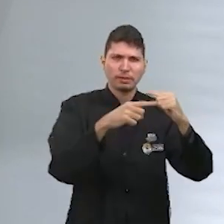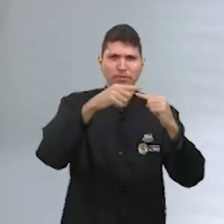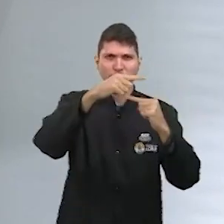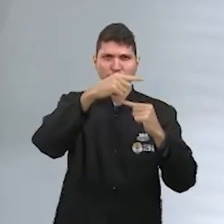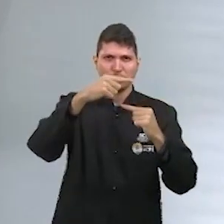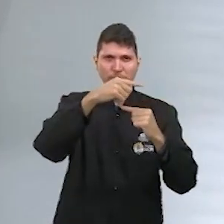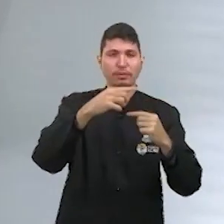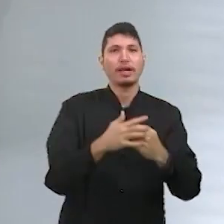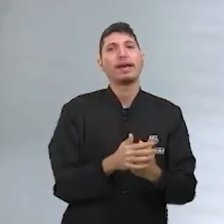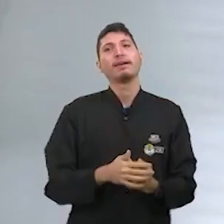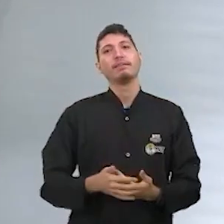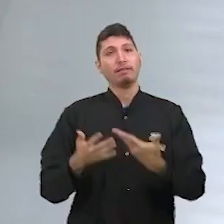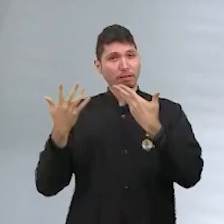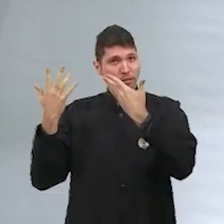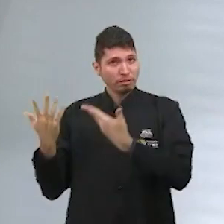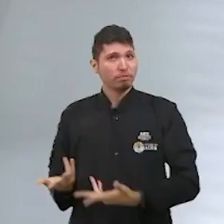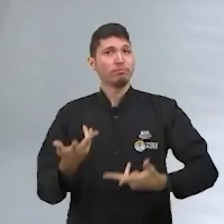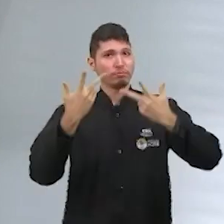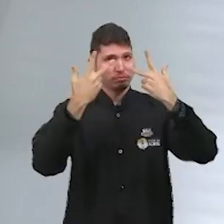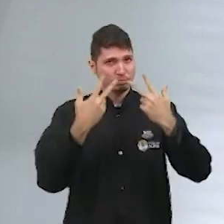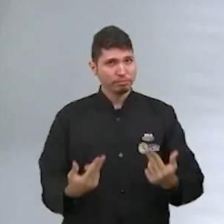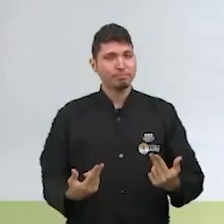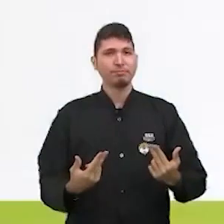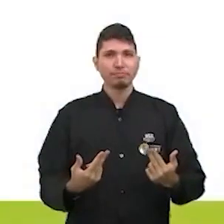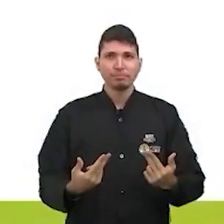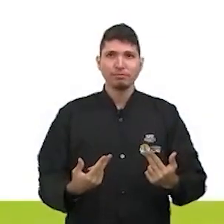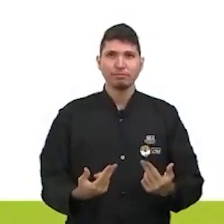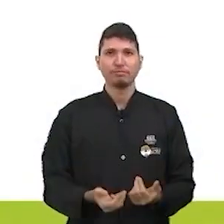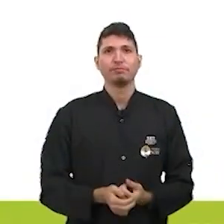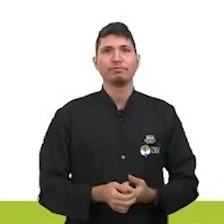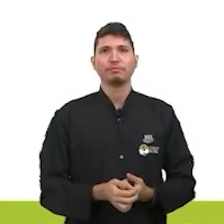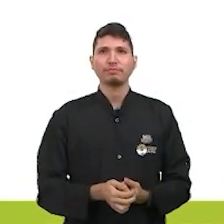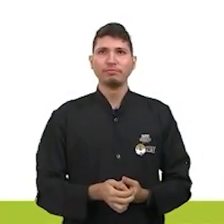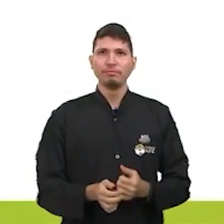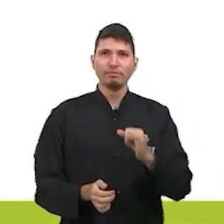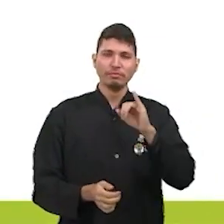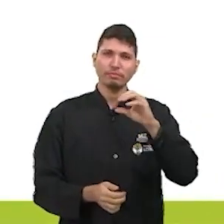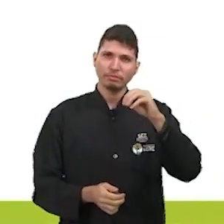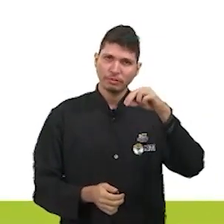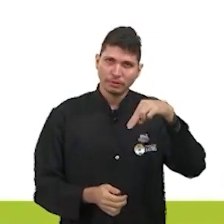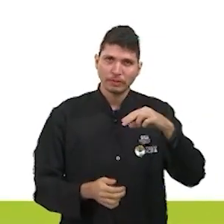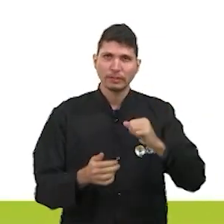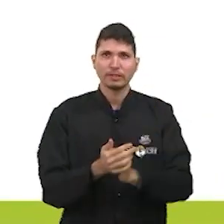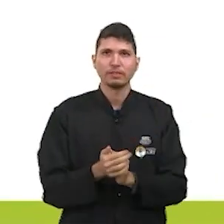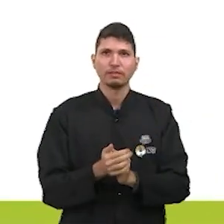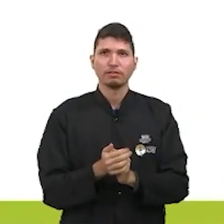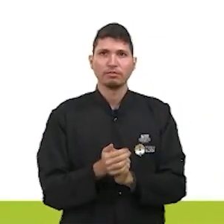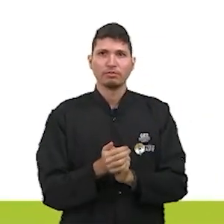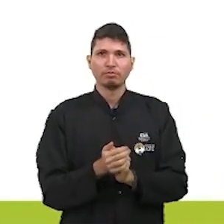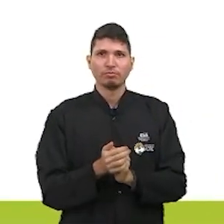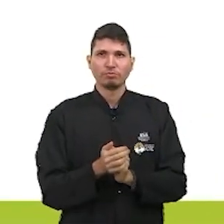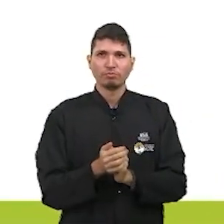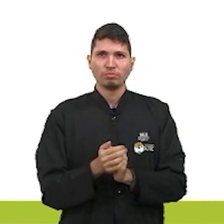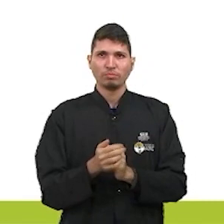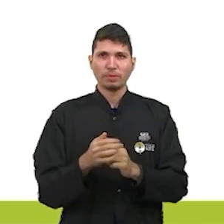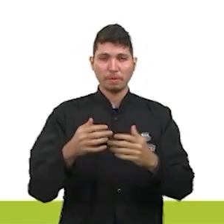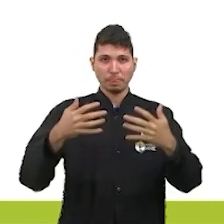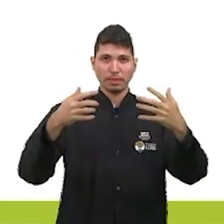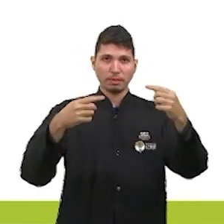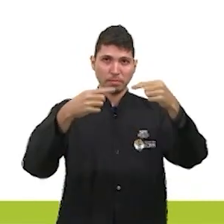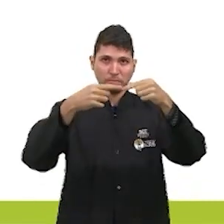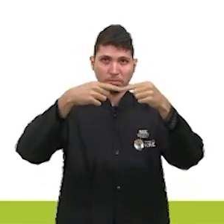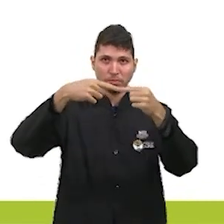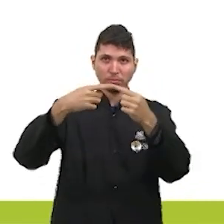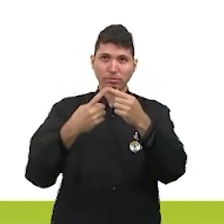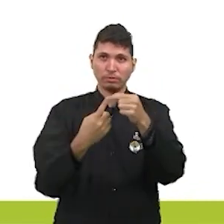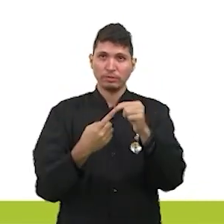negativo? A mesma coisa vai acontecer aqui, tá? O íon dipolo são interações fortes entre o íon e